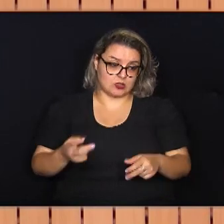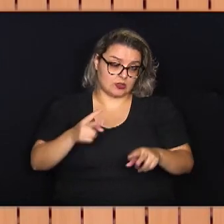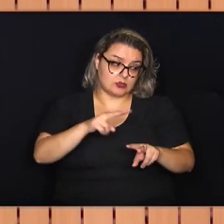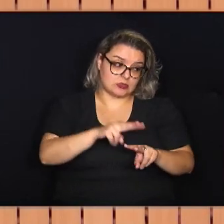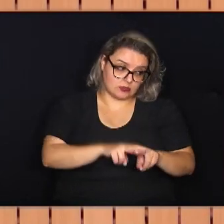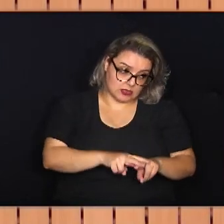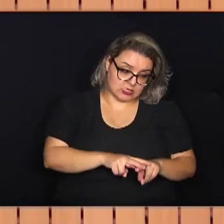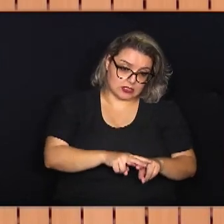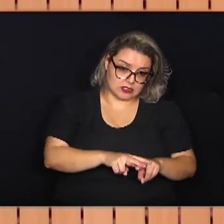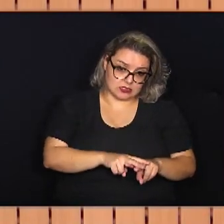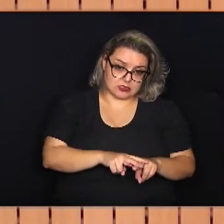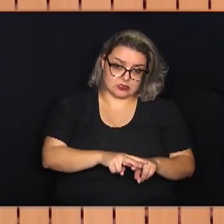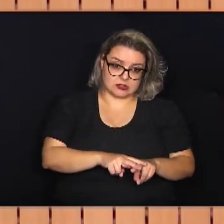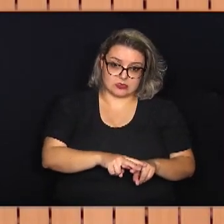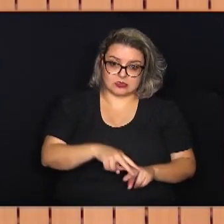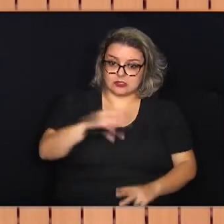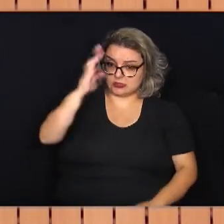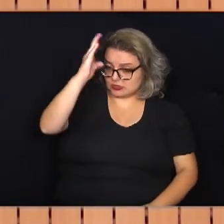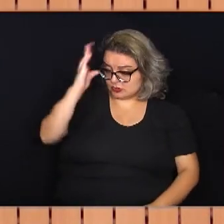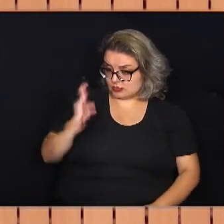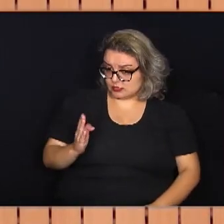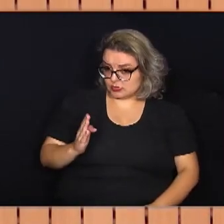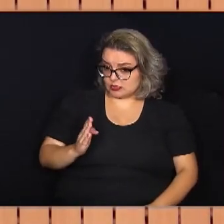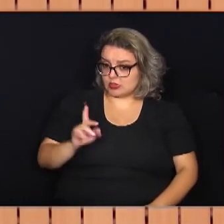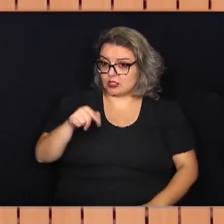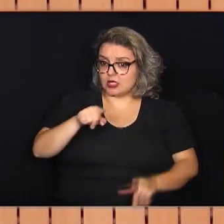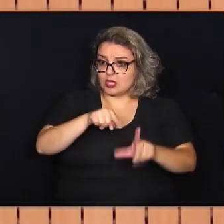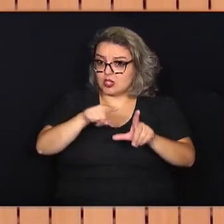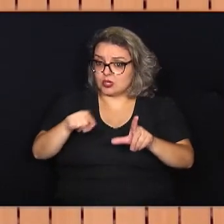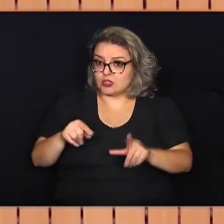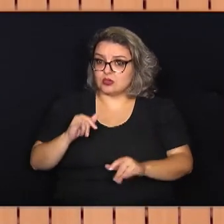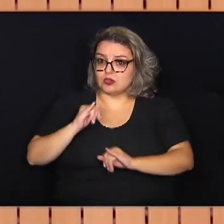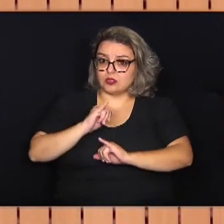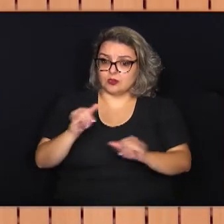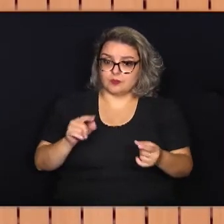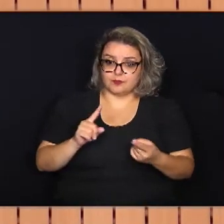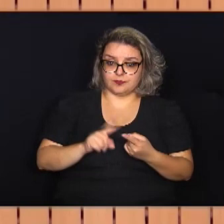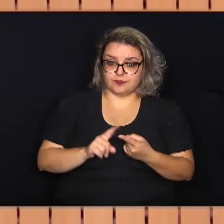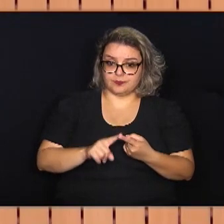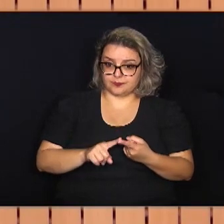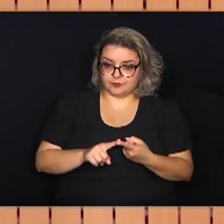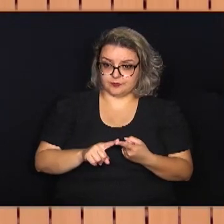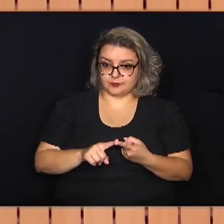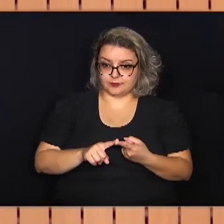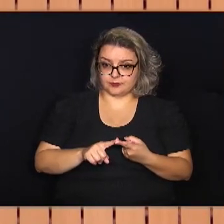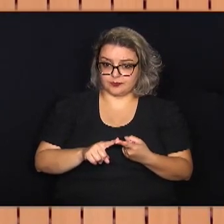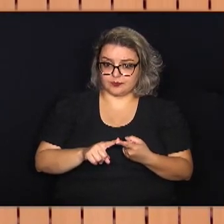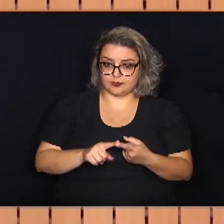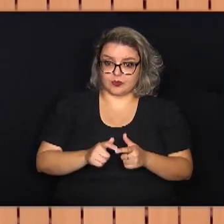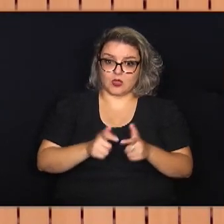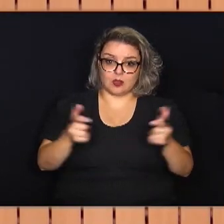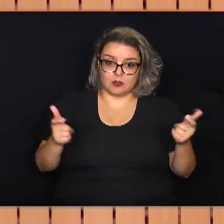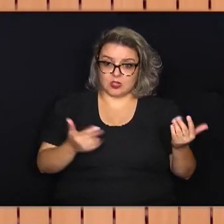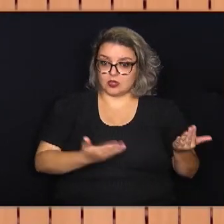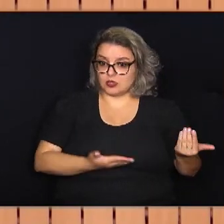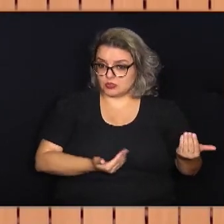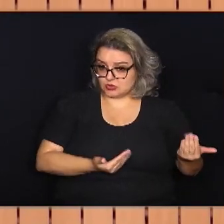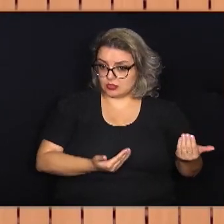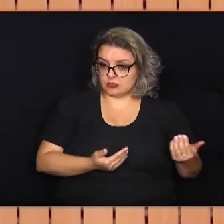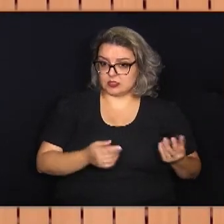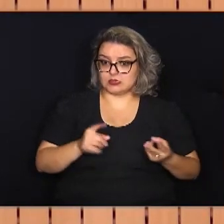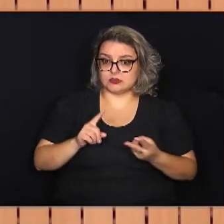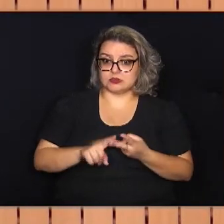encarceradas no Brasil. A estatística nos diz que são, em grande maioria, jovens,